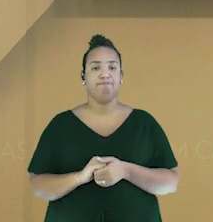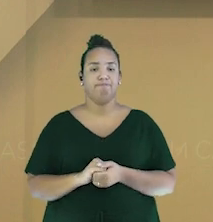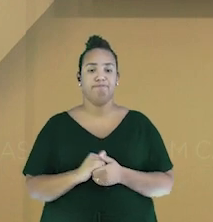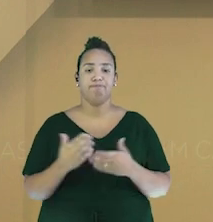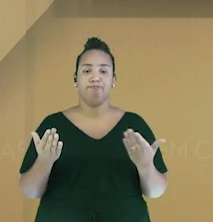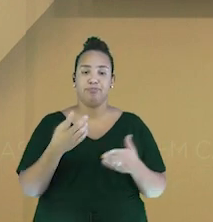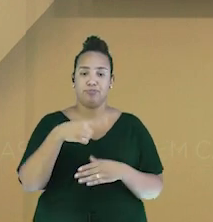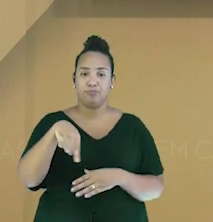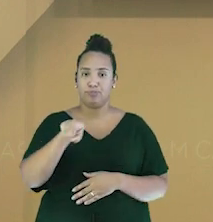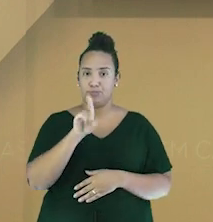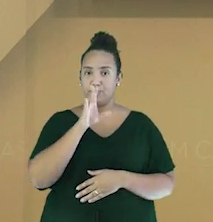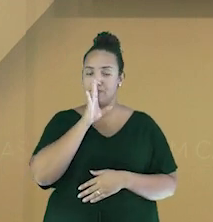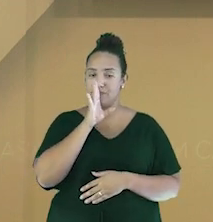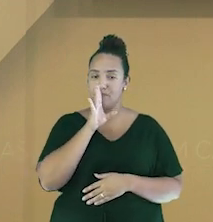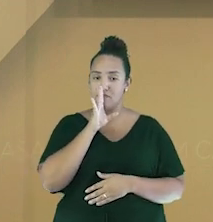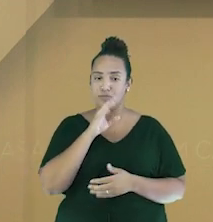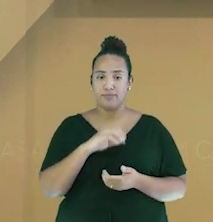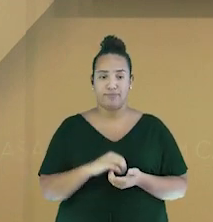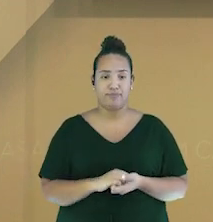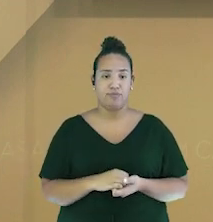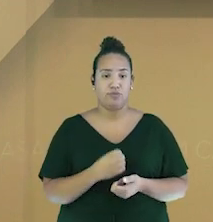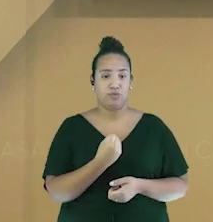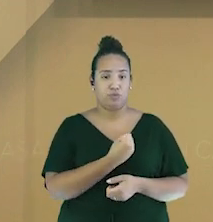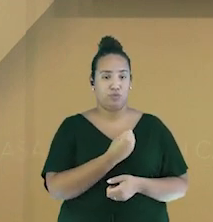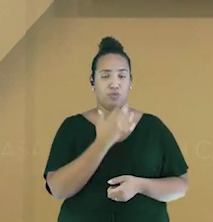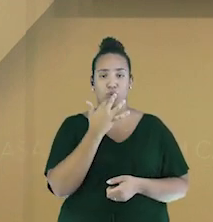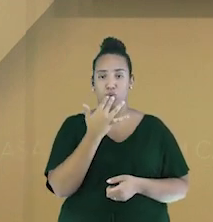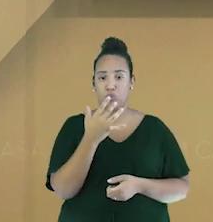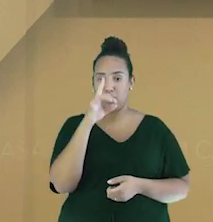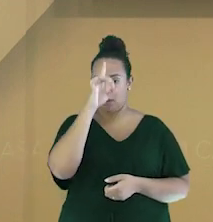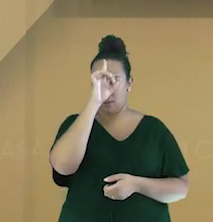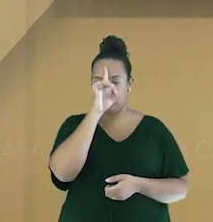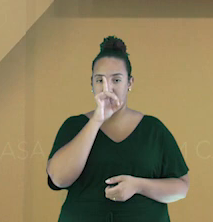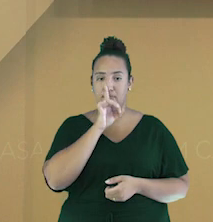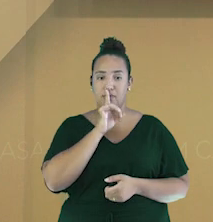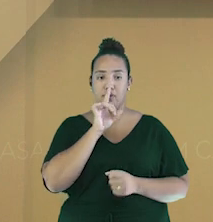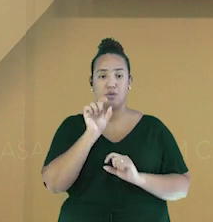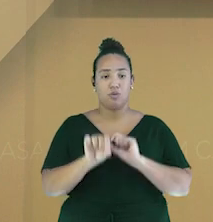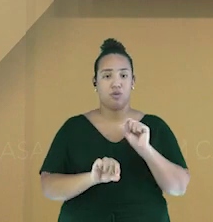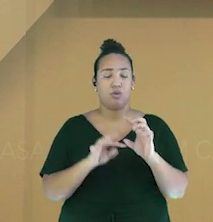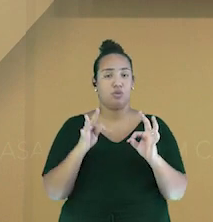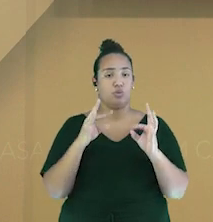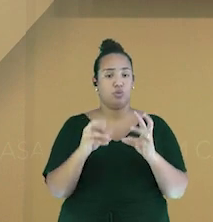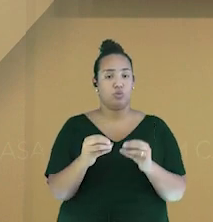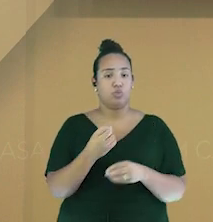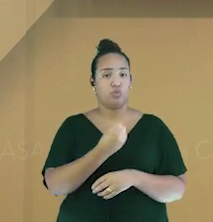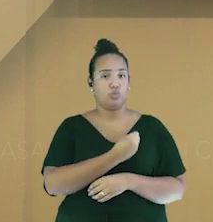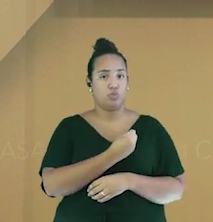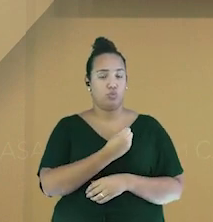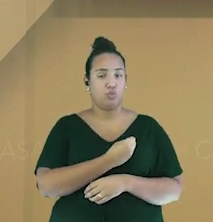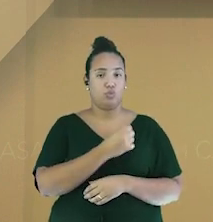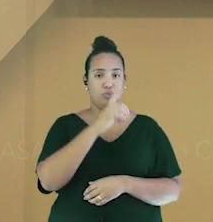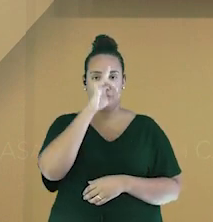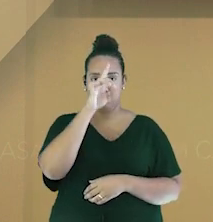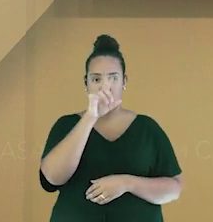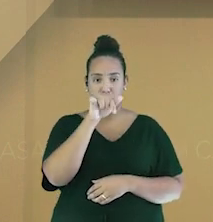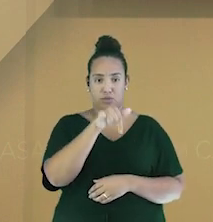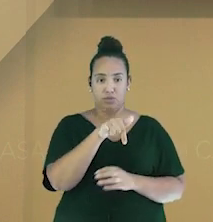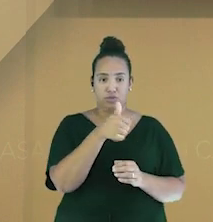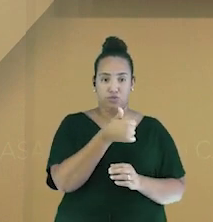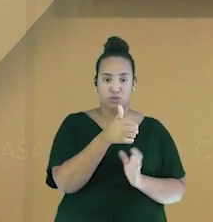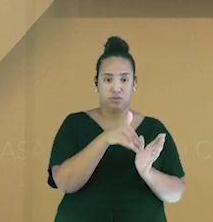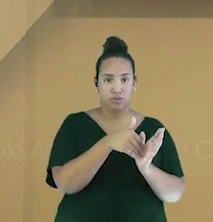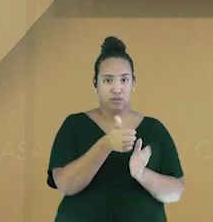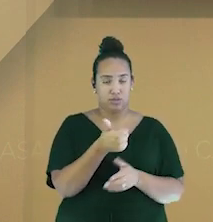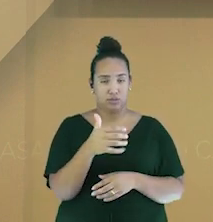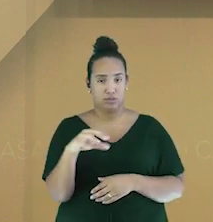conhecer o crivo. Os números que estão em amarelo são todos os números primos de 1 até 100. O primeiro número